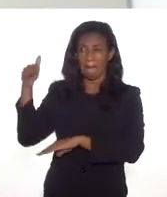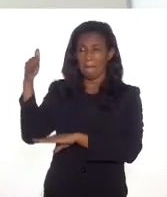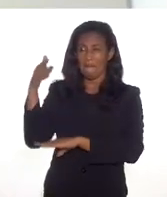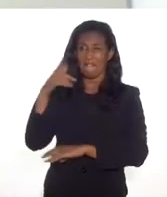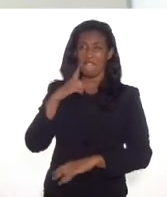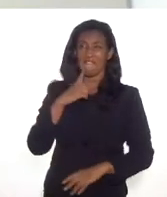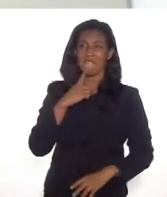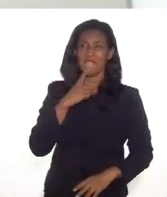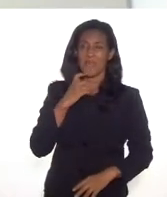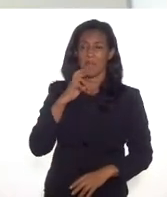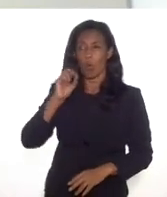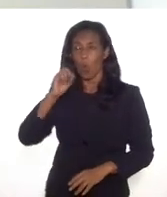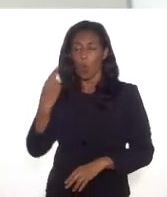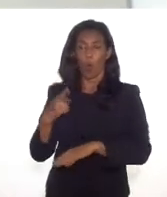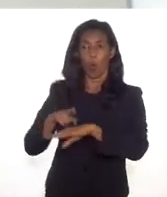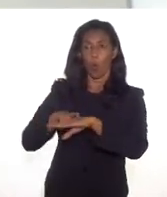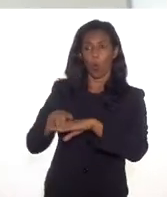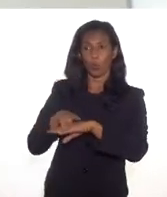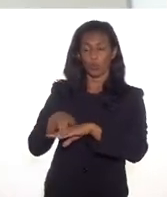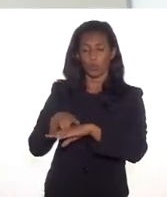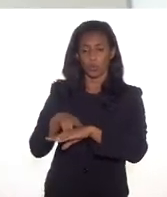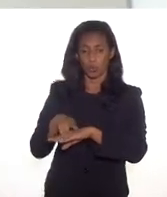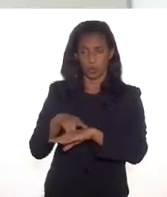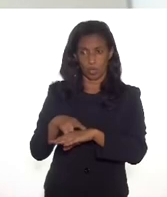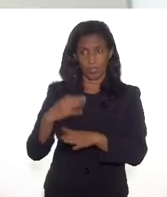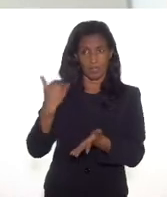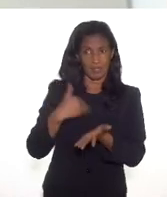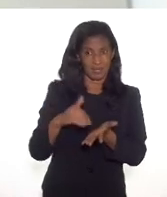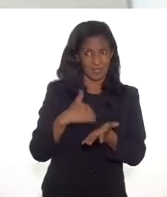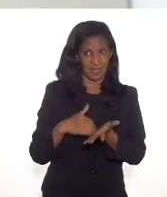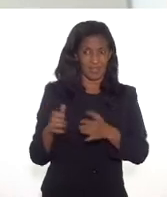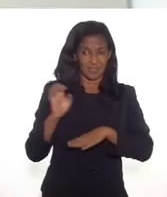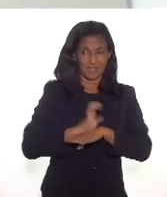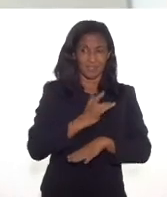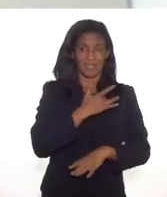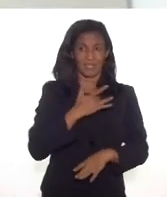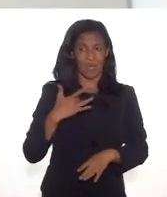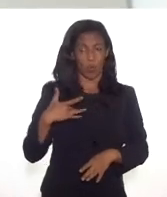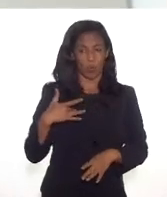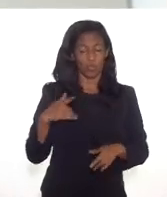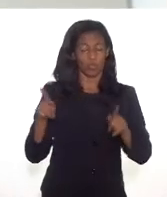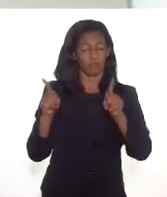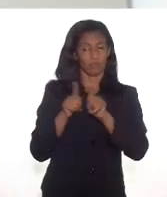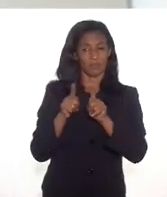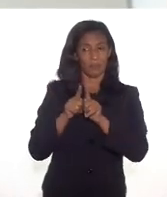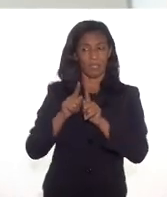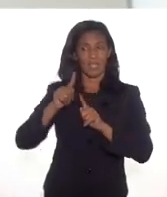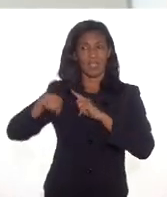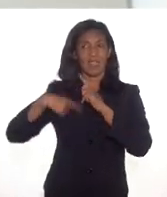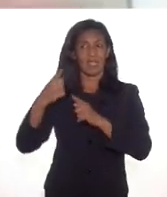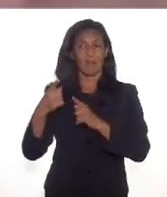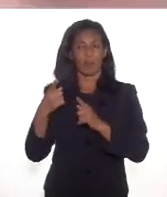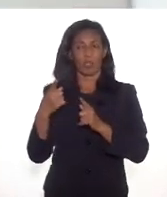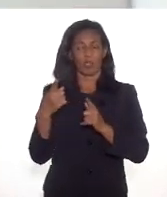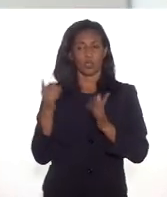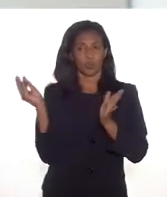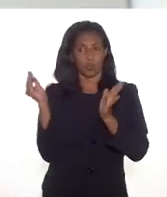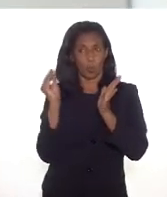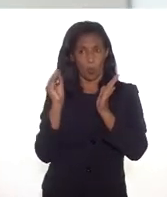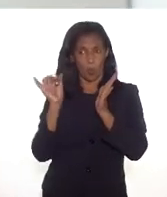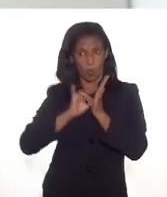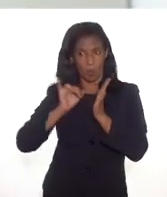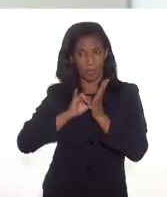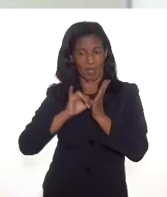ou em bandeira roxa. Aliás, a Secretaria de Estado de Saúde cumpriu um desserviço que, depois de publicar